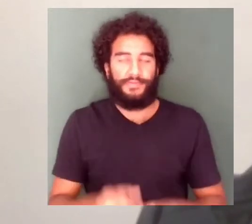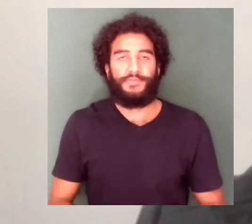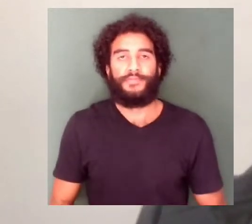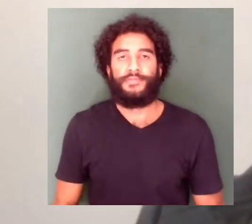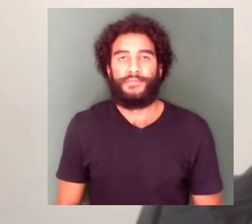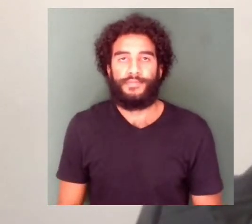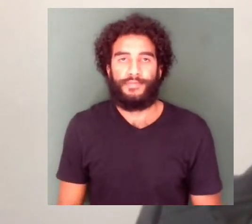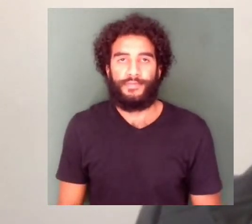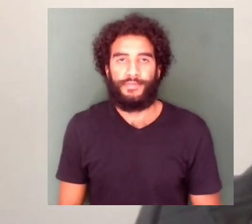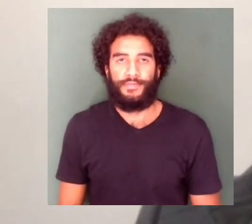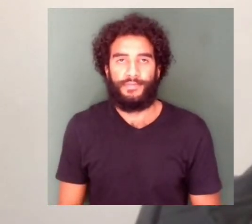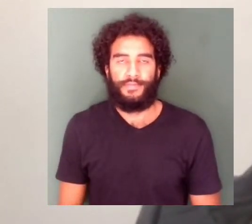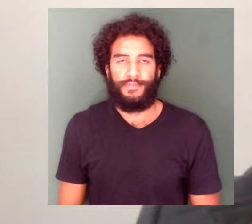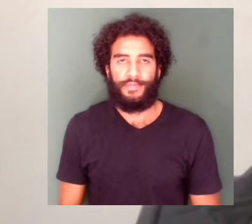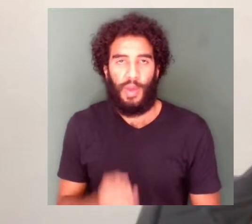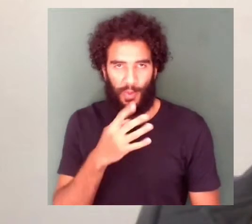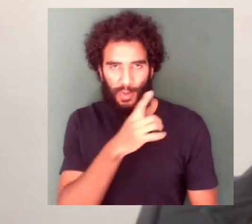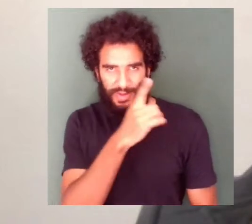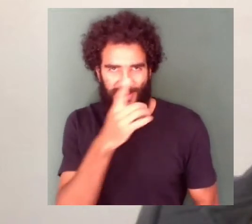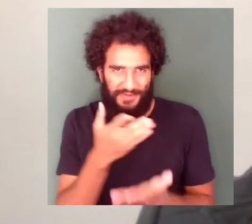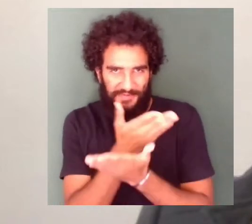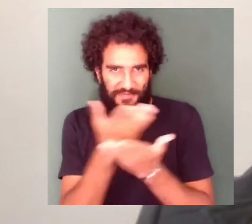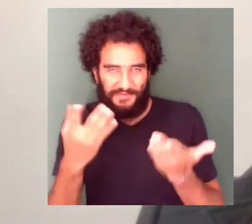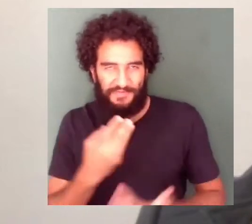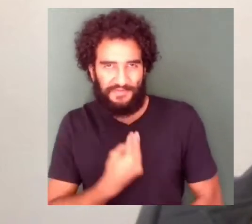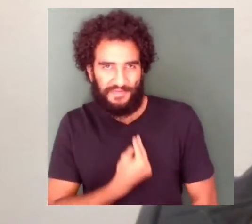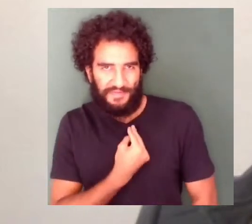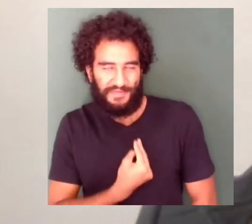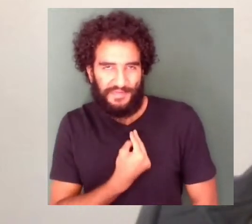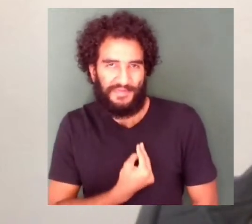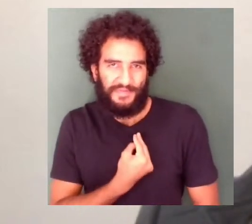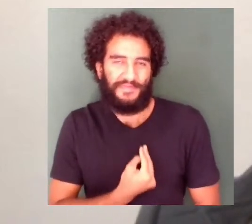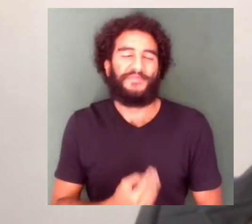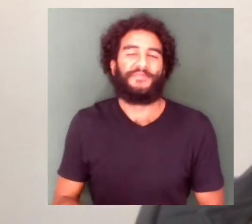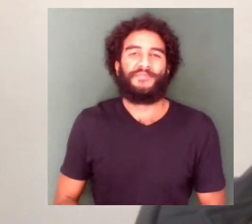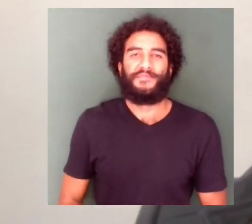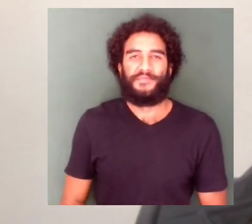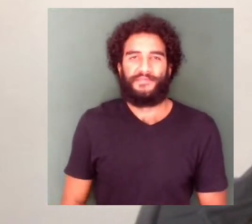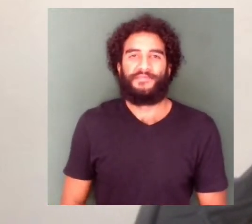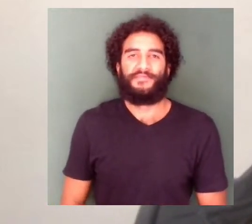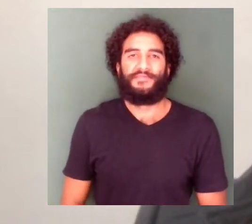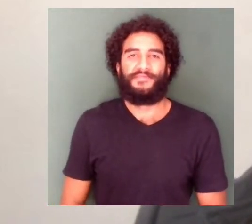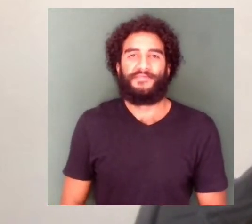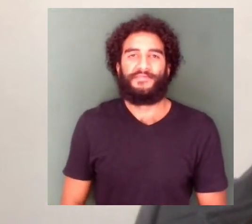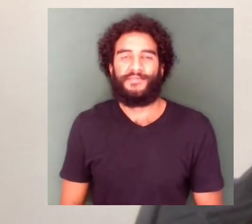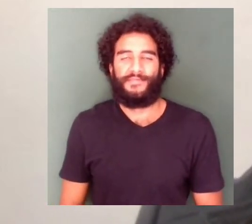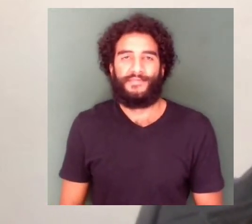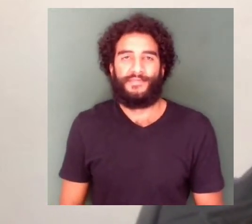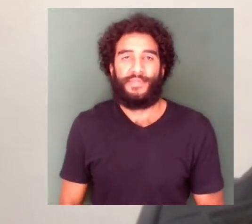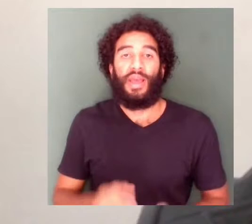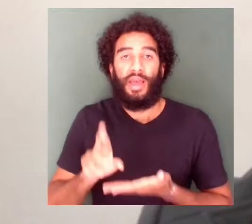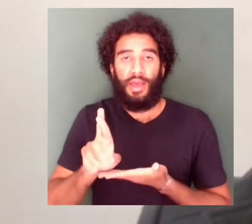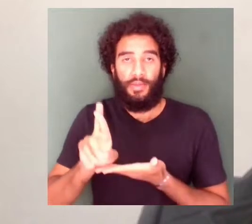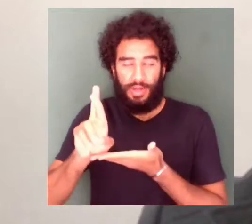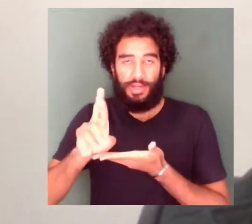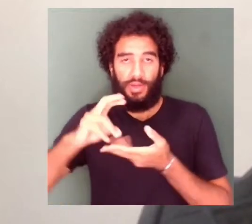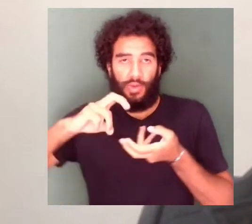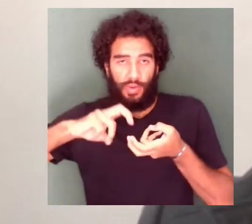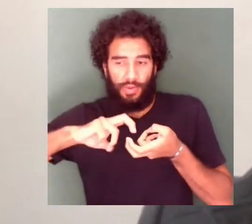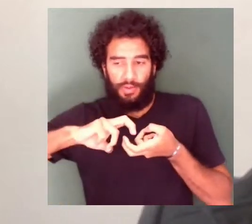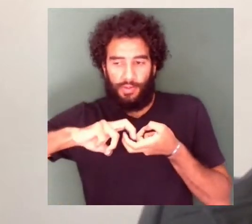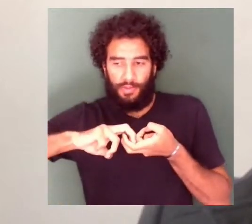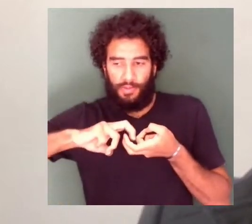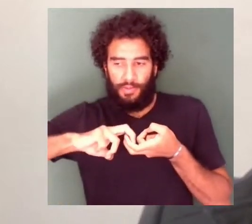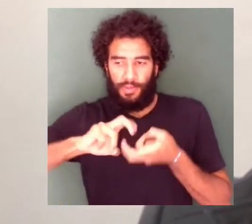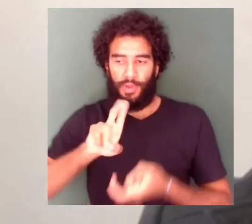bom dia a todos, a todas, buenos dias. Em nome do UNICEF, eu gostaria